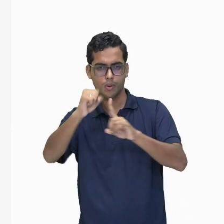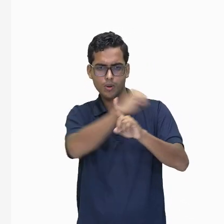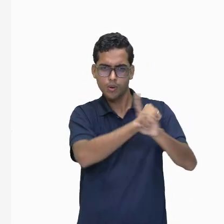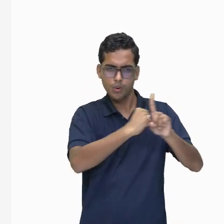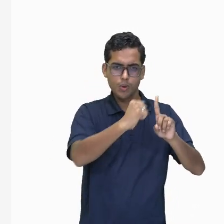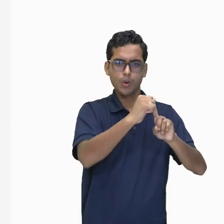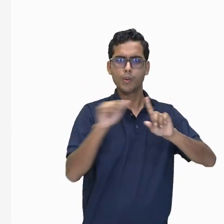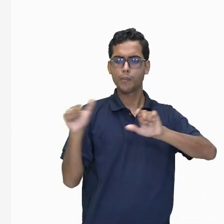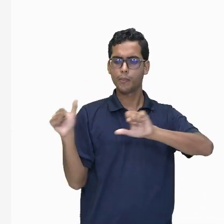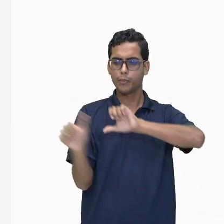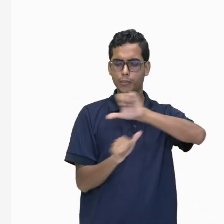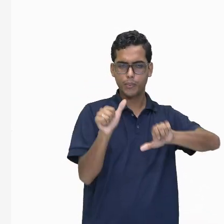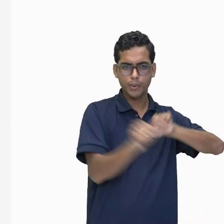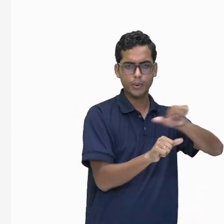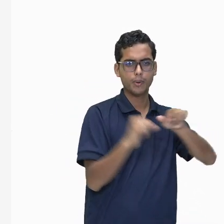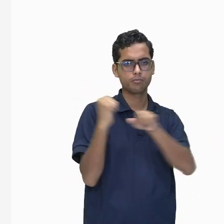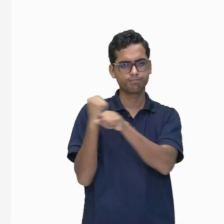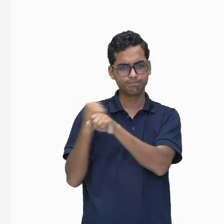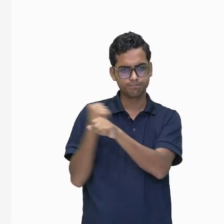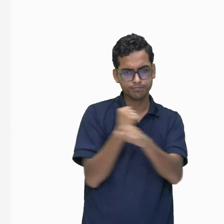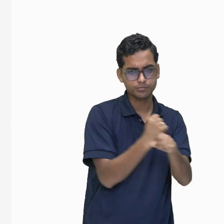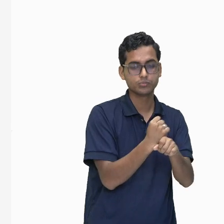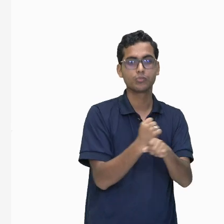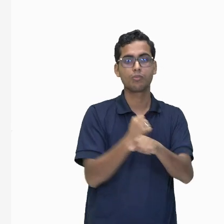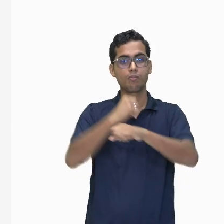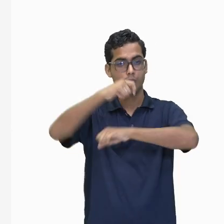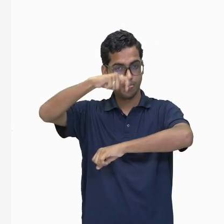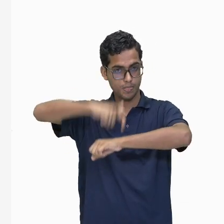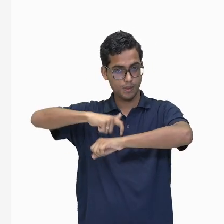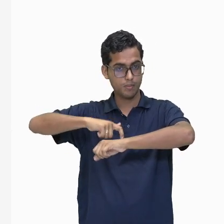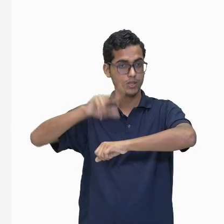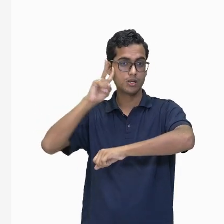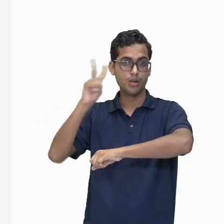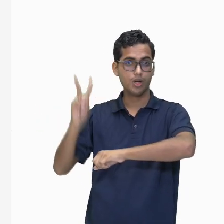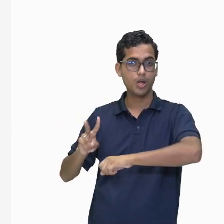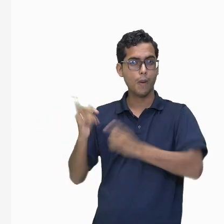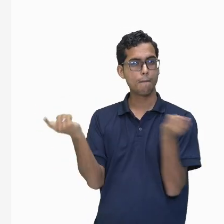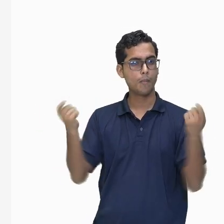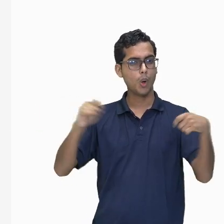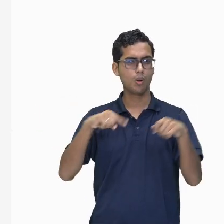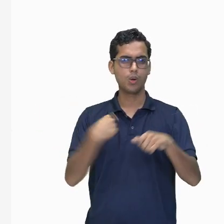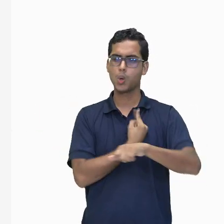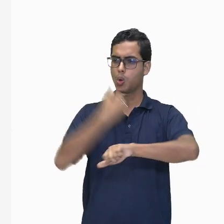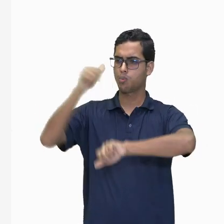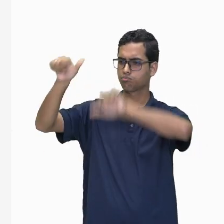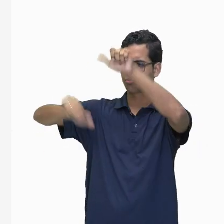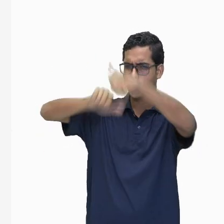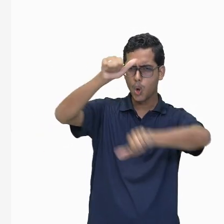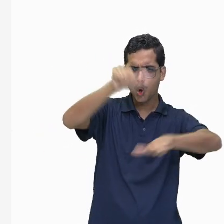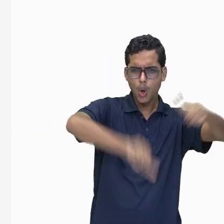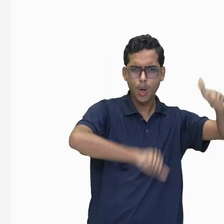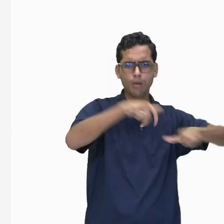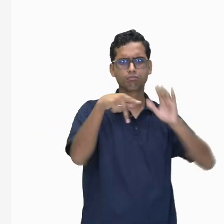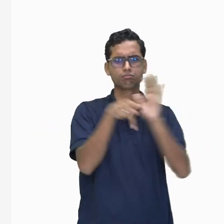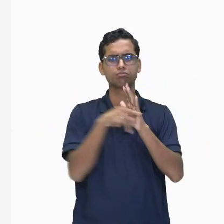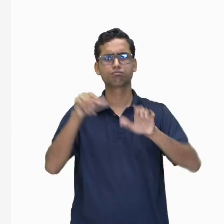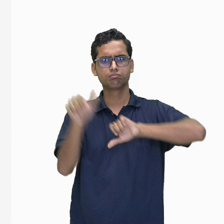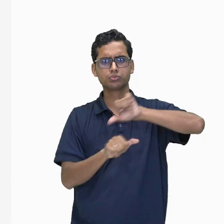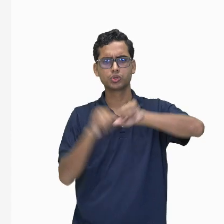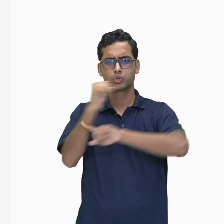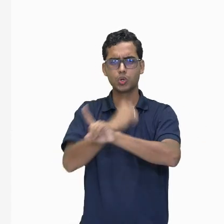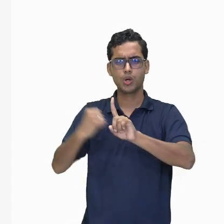transformam ao longo dos anos. O tempo histórico nos permite analisar as mudanças sociais,